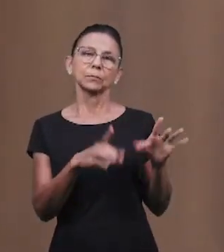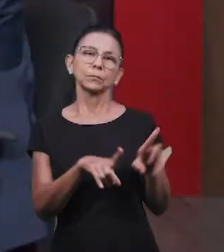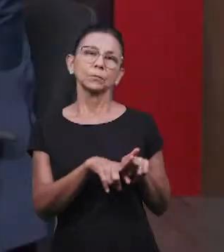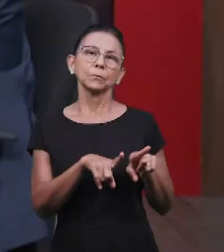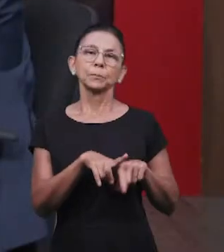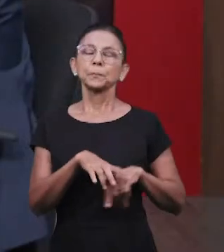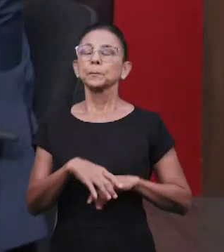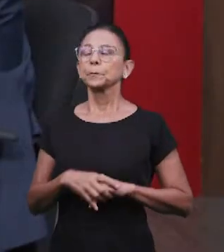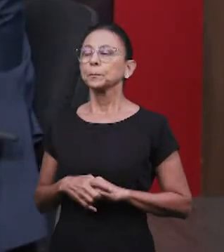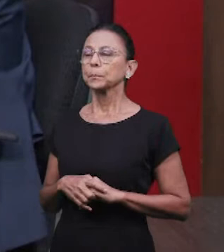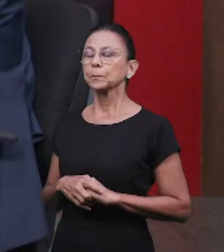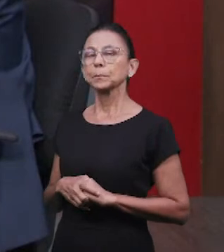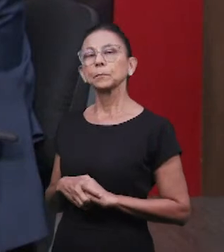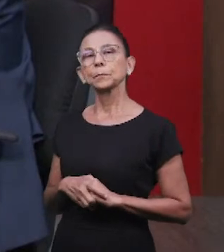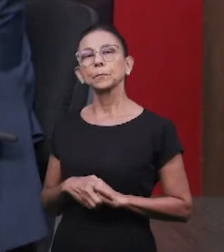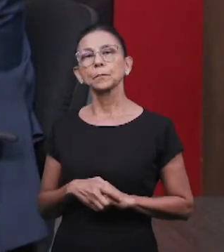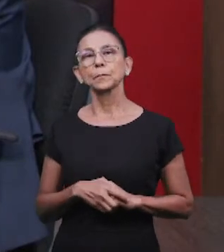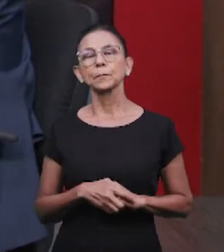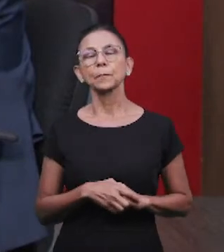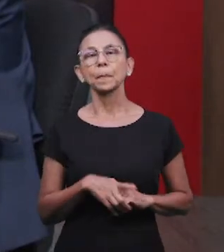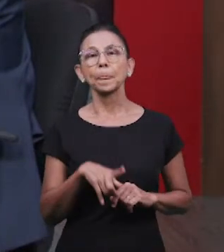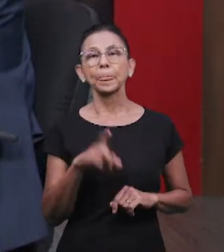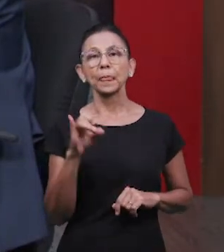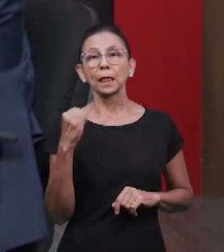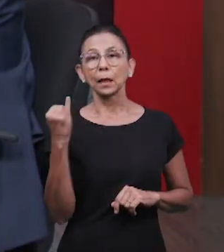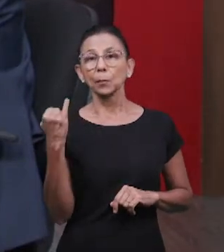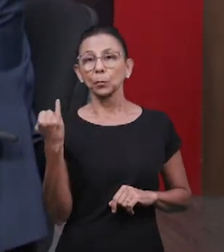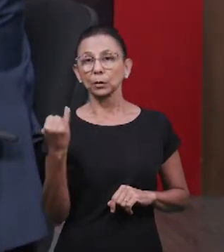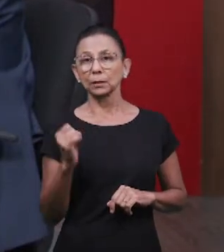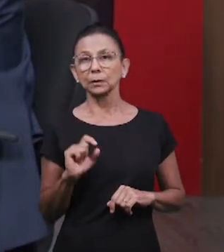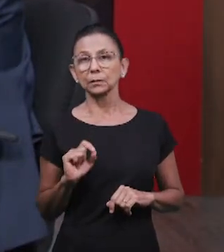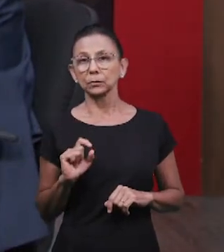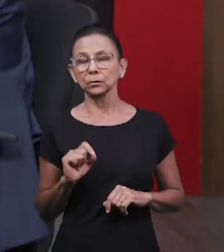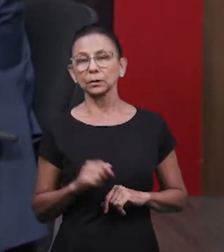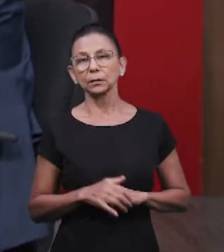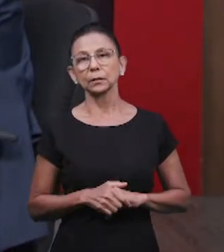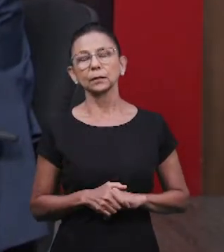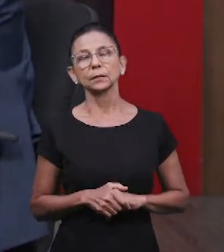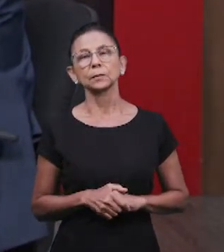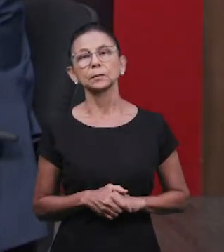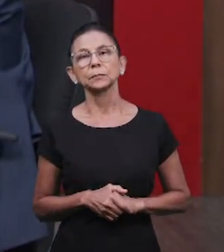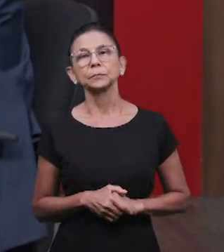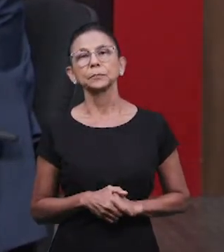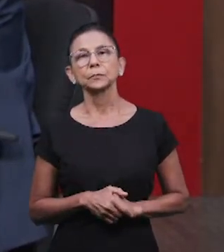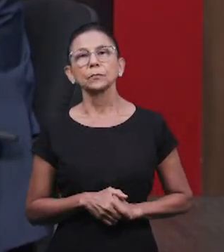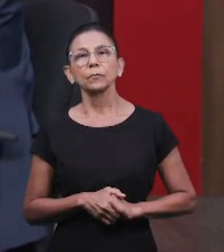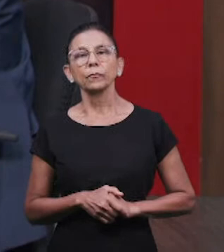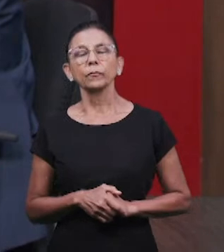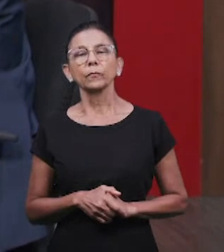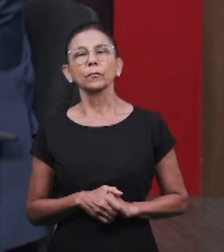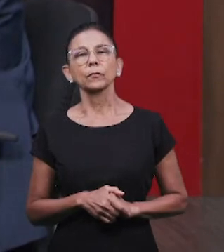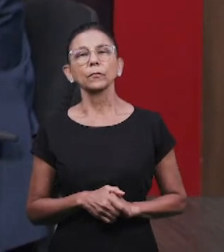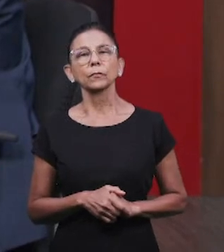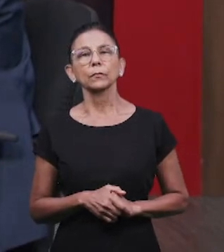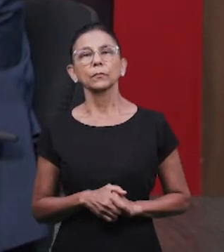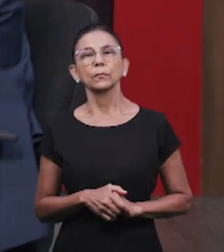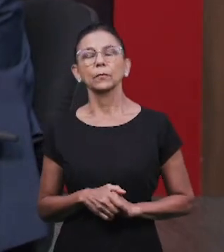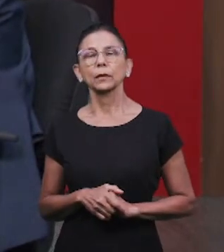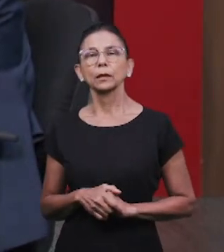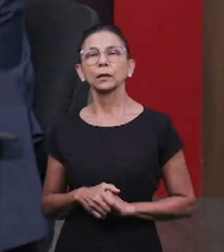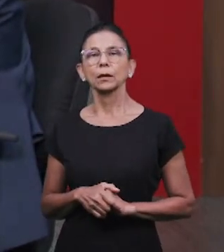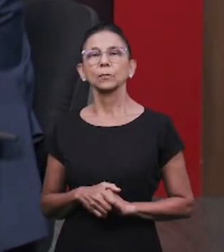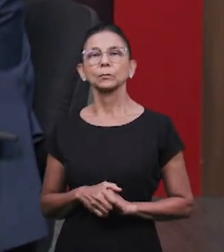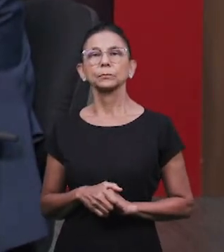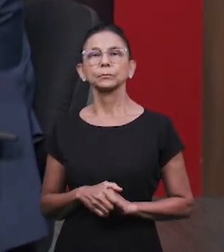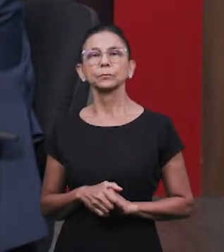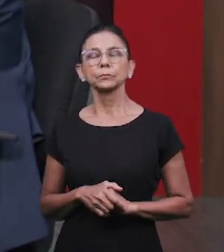muito bem. Mas, Josia, mas é importante aqui, eu já estava até falando anteriormente, antes de entrar no ar aqui, sobre a questão